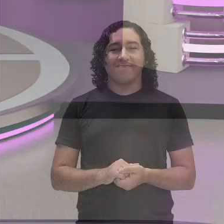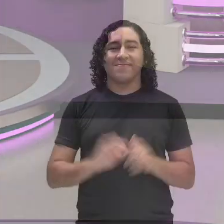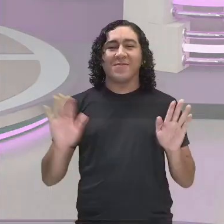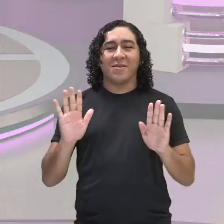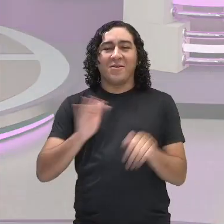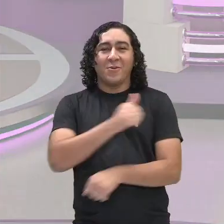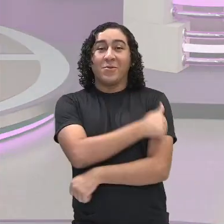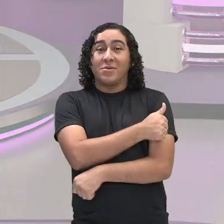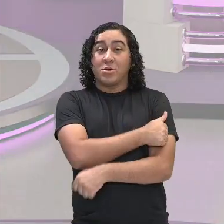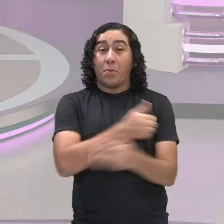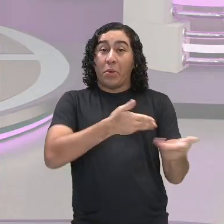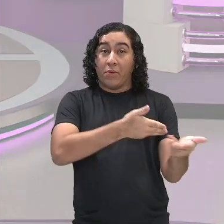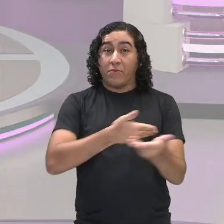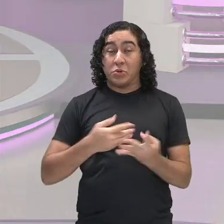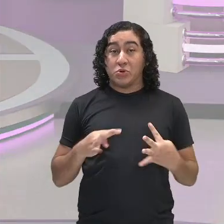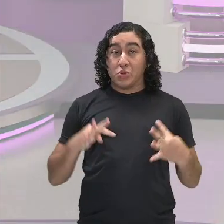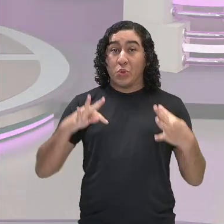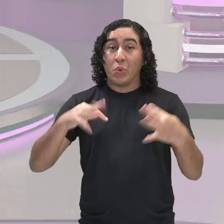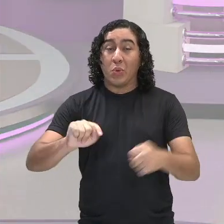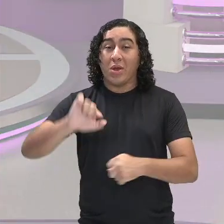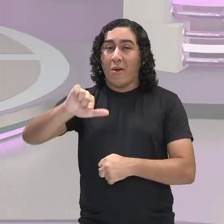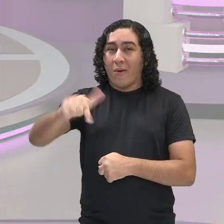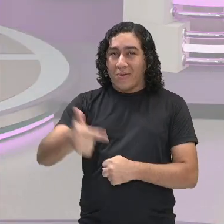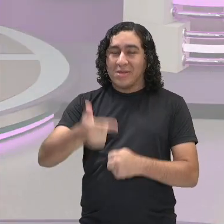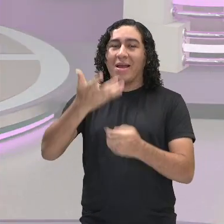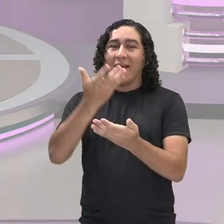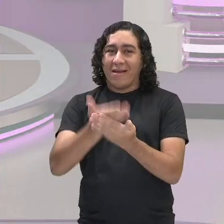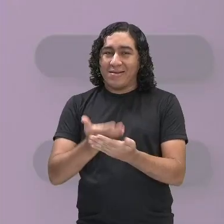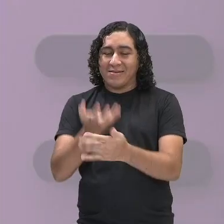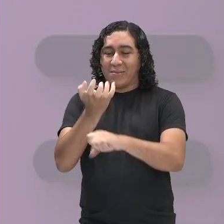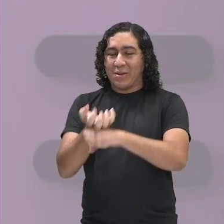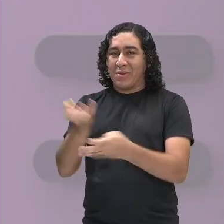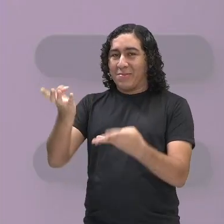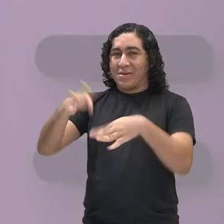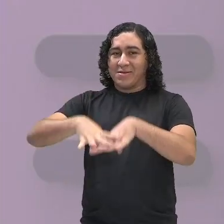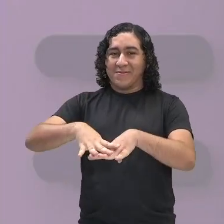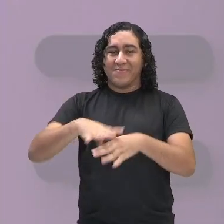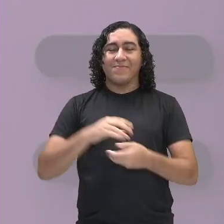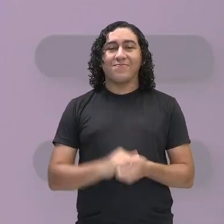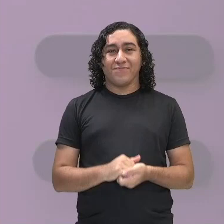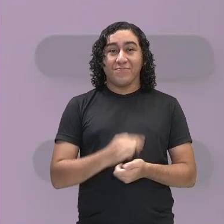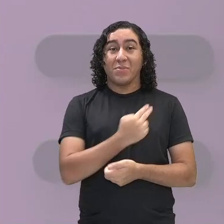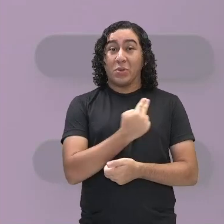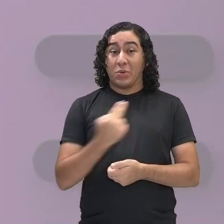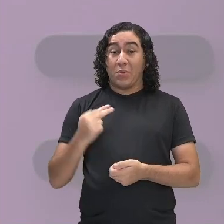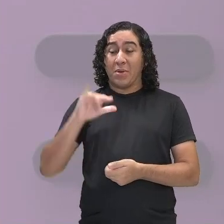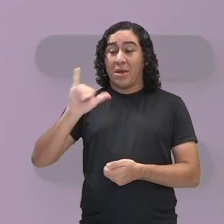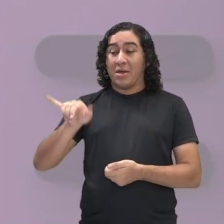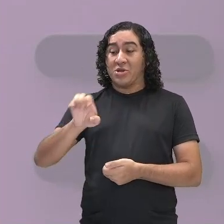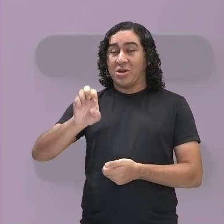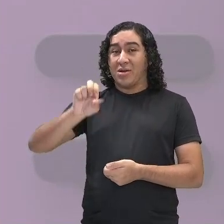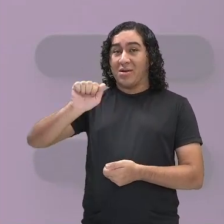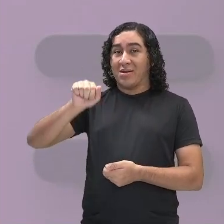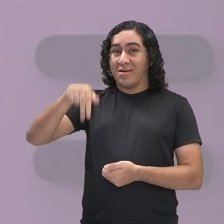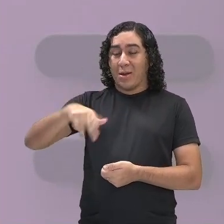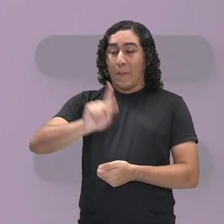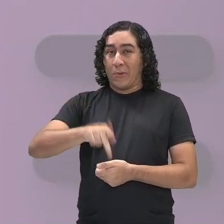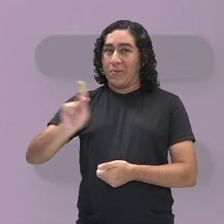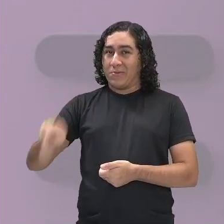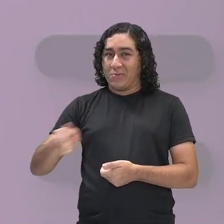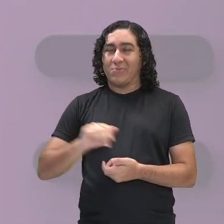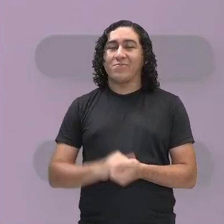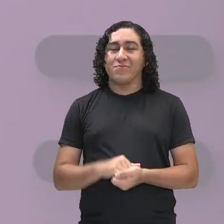Olá, alunos, sejam todos bem-vindos a mais uma aula de matemática. Eu sou o professor Jean Nobre e juntos nós